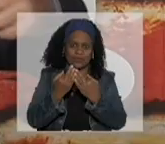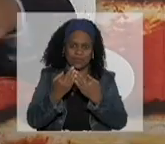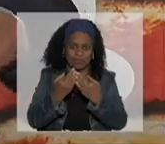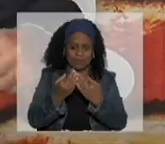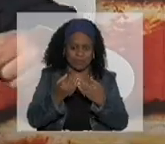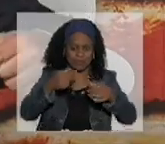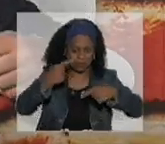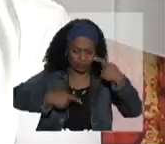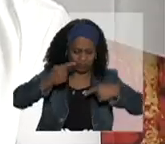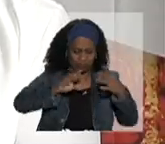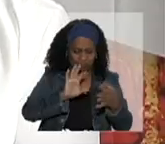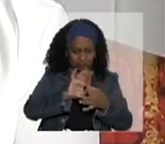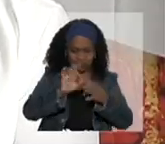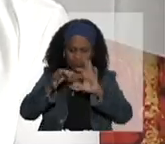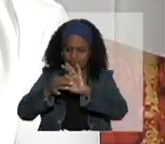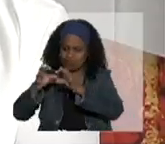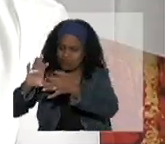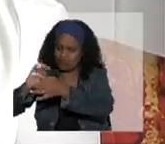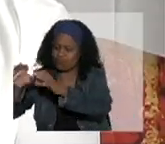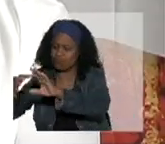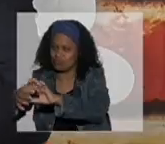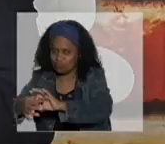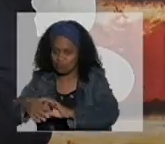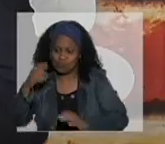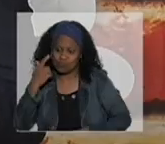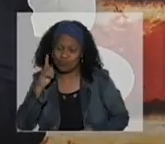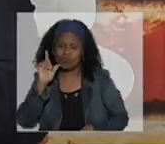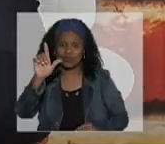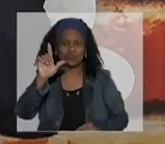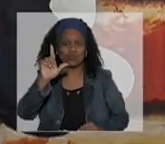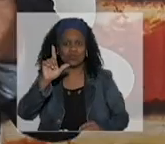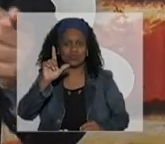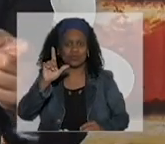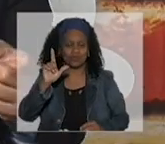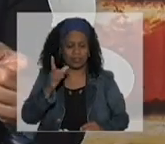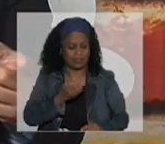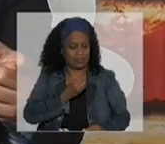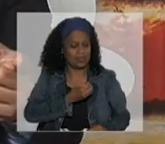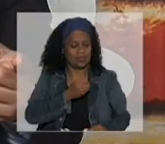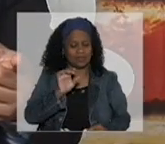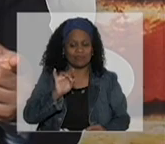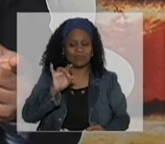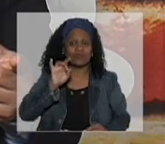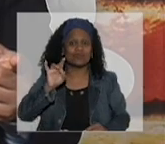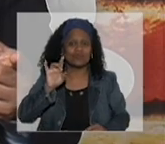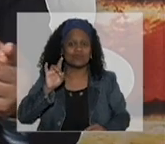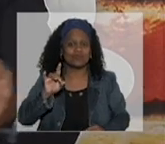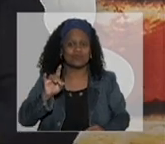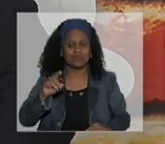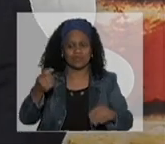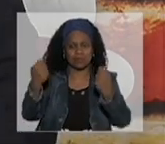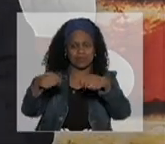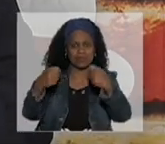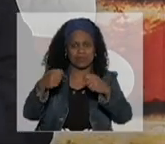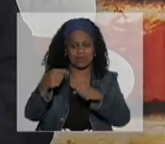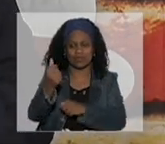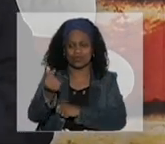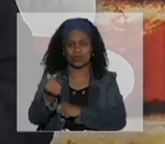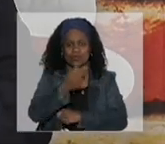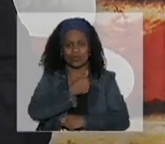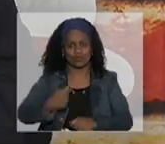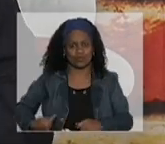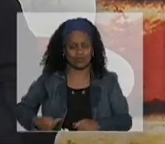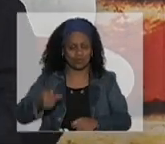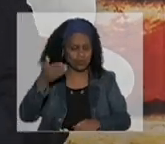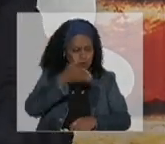outras políticas conectadas que lhes permitissem, paulatinamente, sair da dependência de um programa de transferência de renda e ter acesso ao